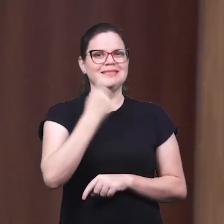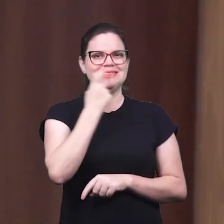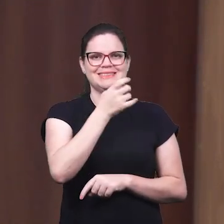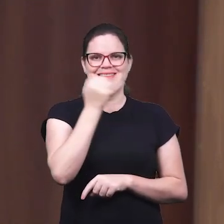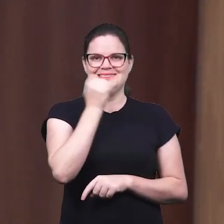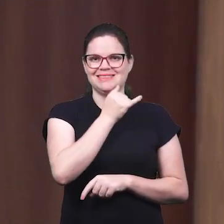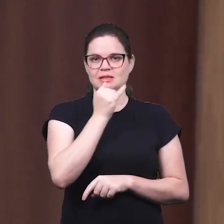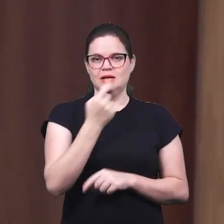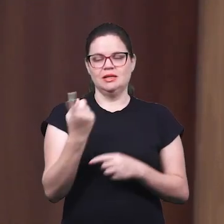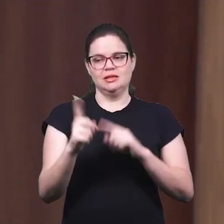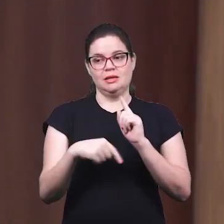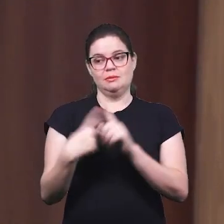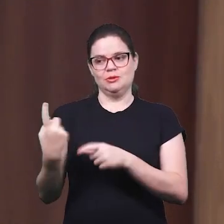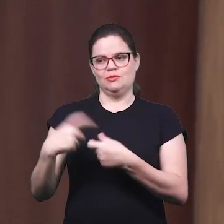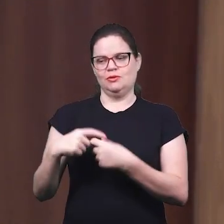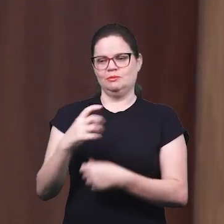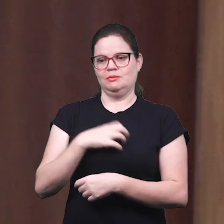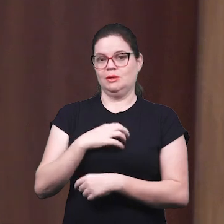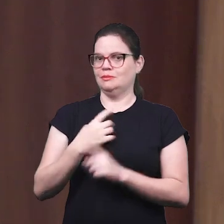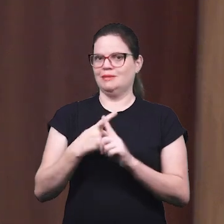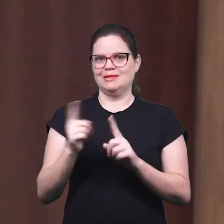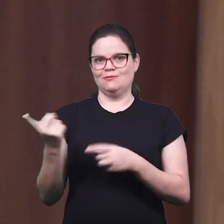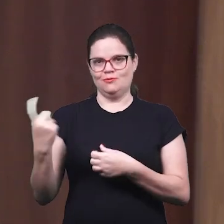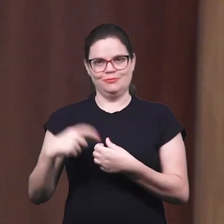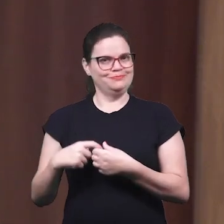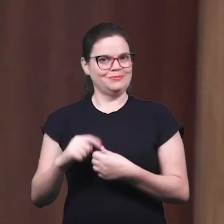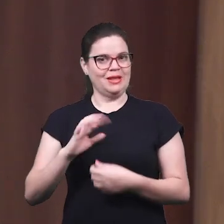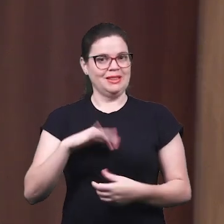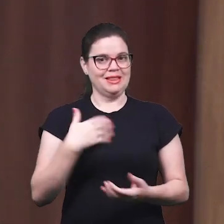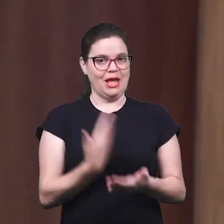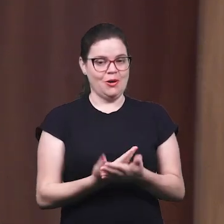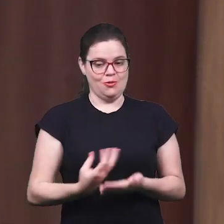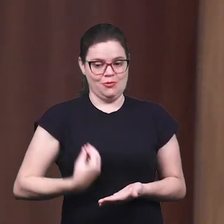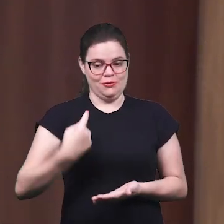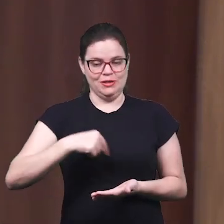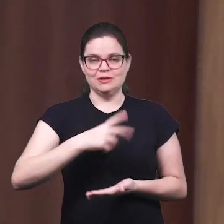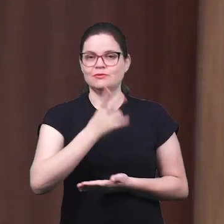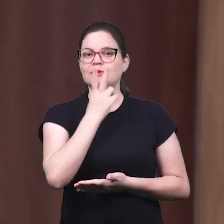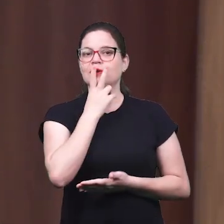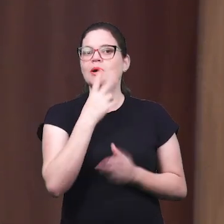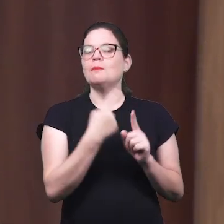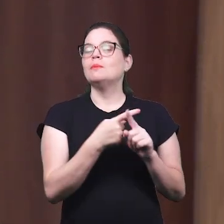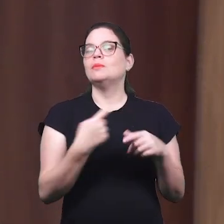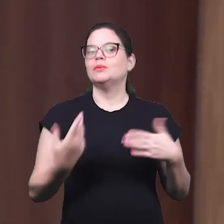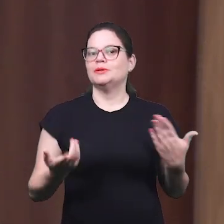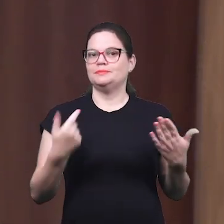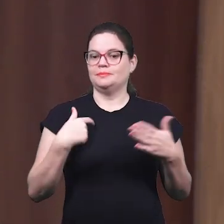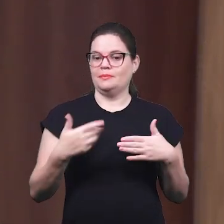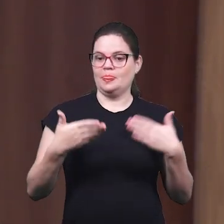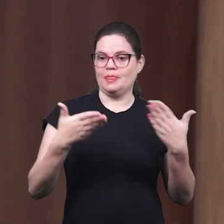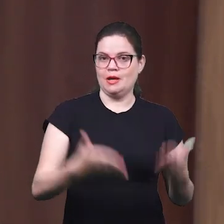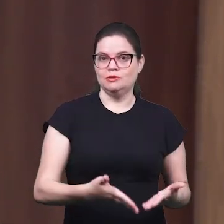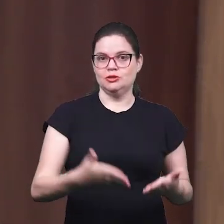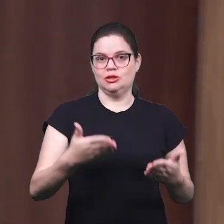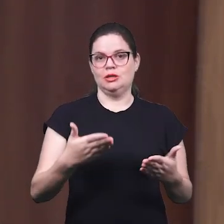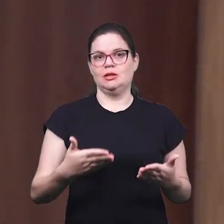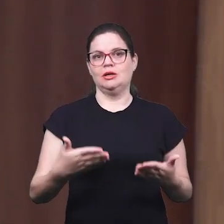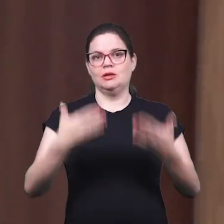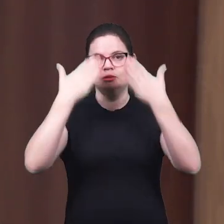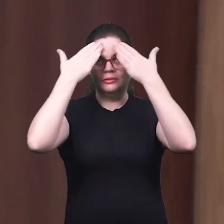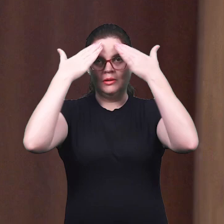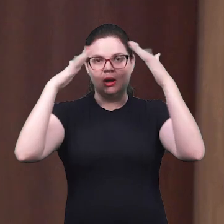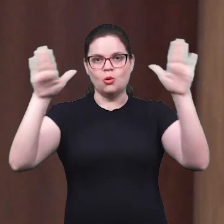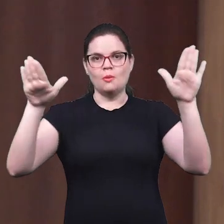estou até hoje aqui. Mas por quê? Quando eu cheguei no aeroporto de Vitória,